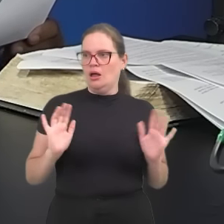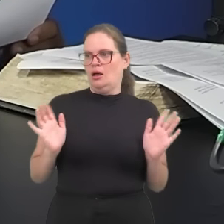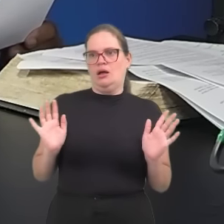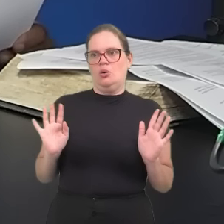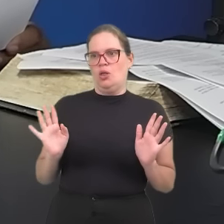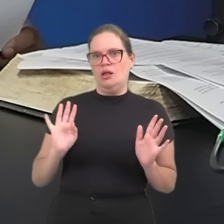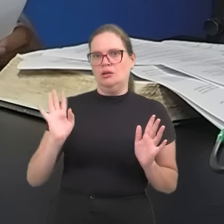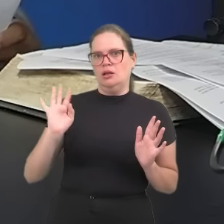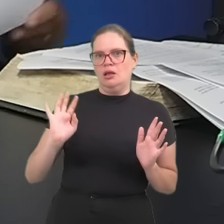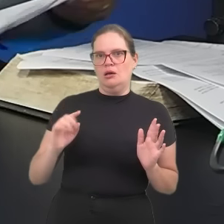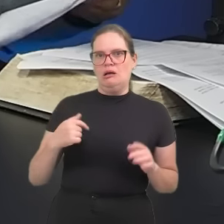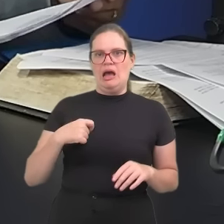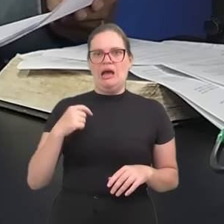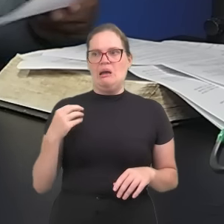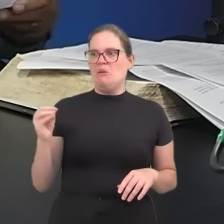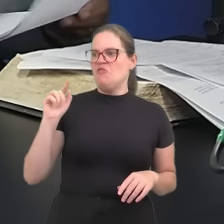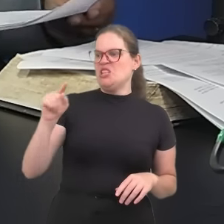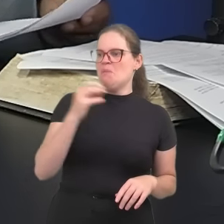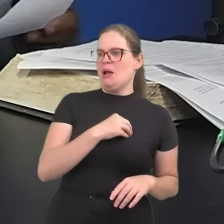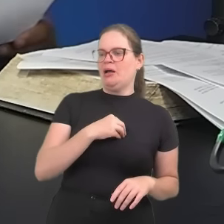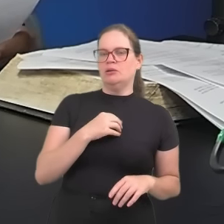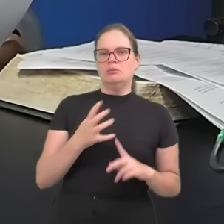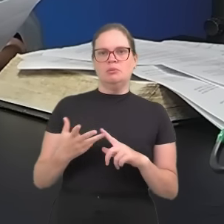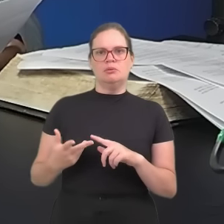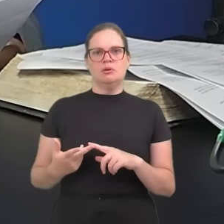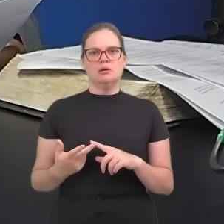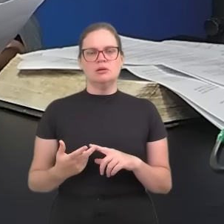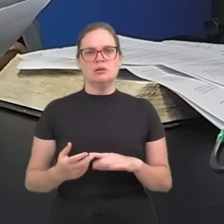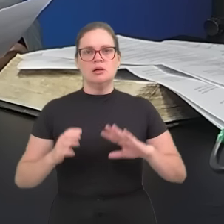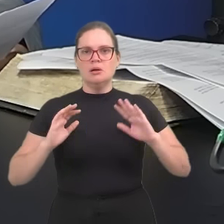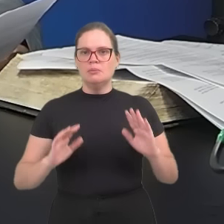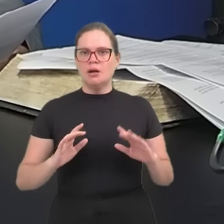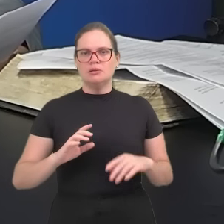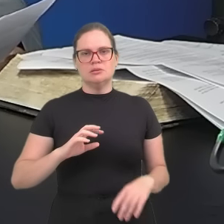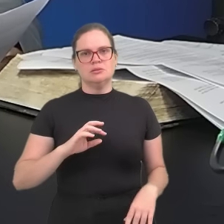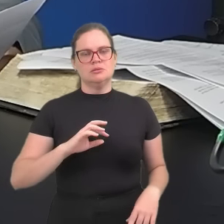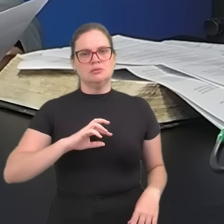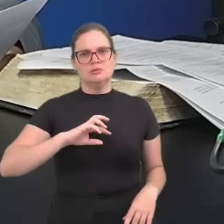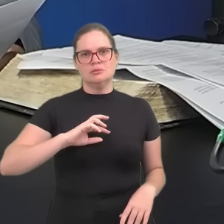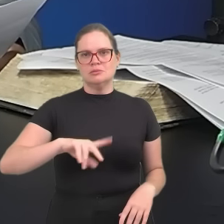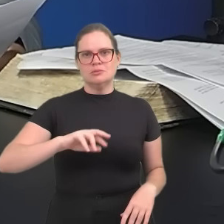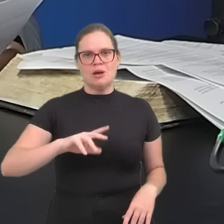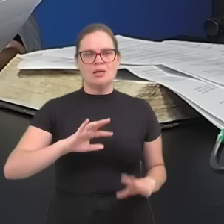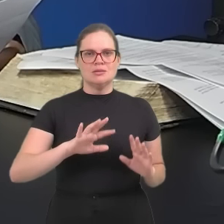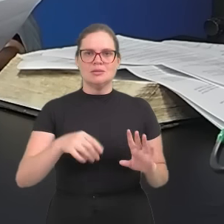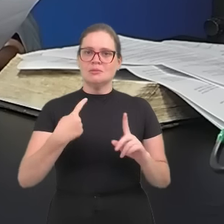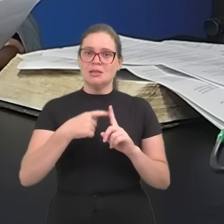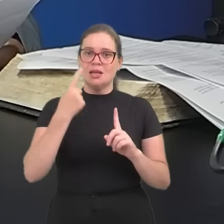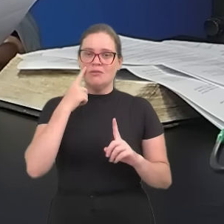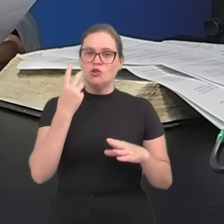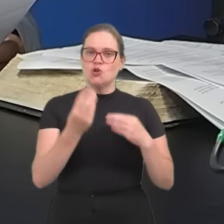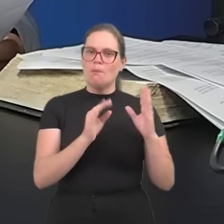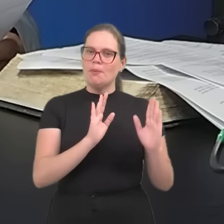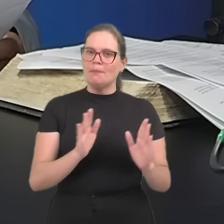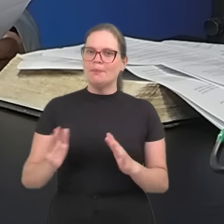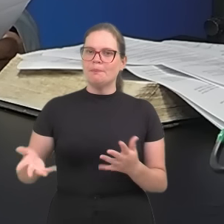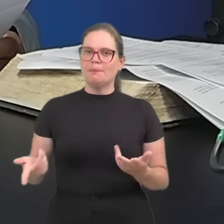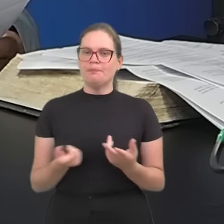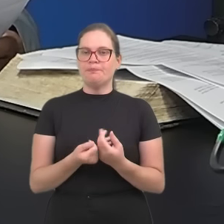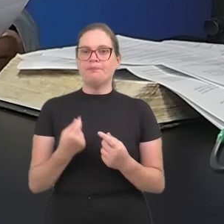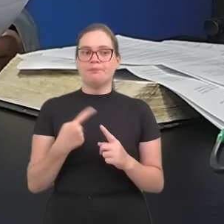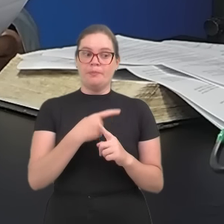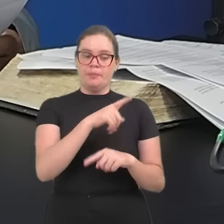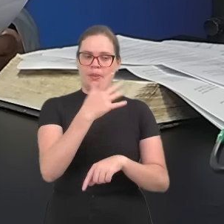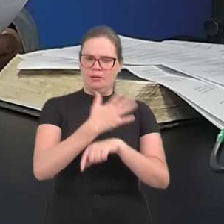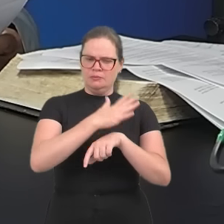nenhum. Pecador, você é um pecador. Mas olha bem a progressão maravilhosa que aconteceu ali. Exercício da